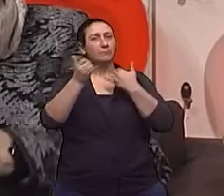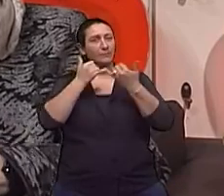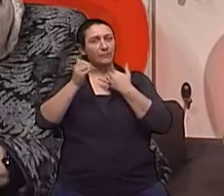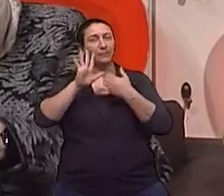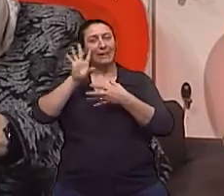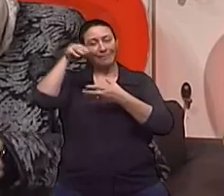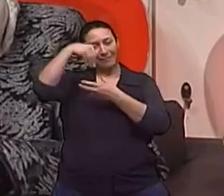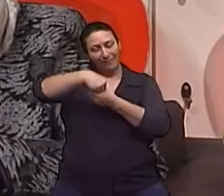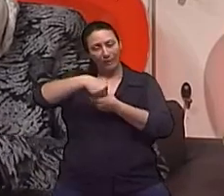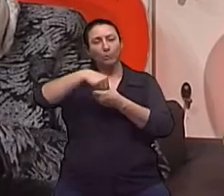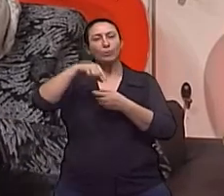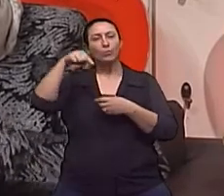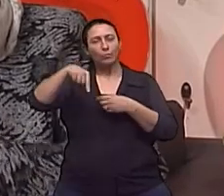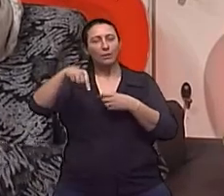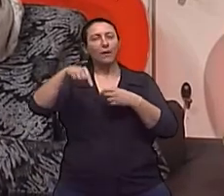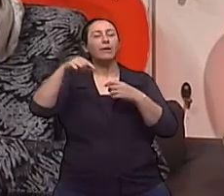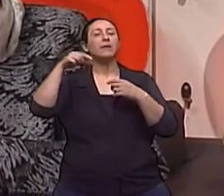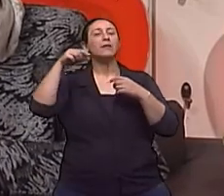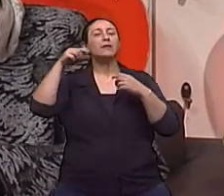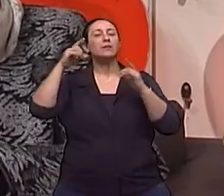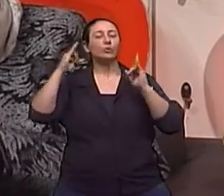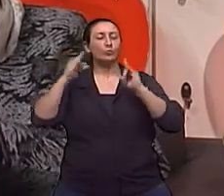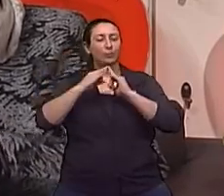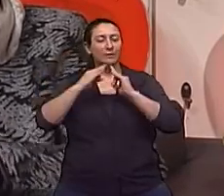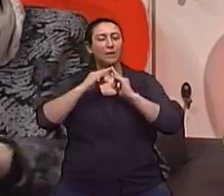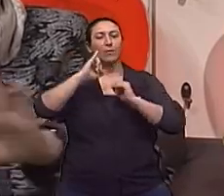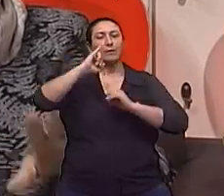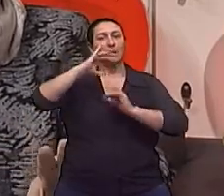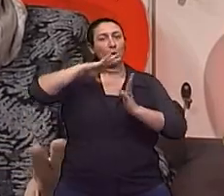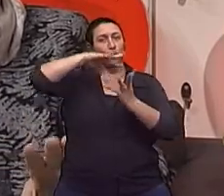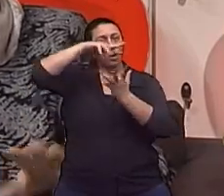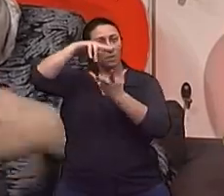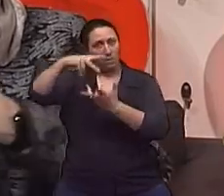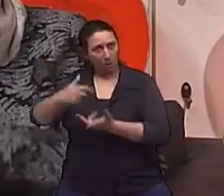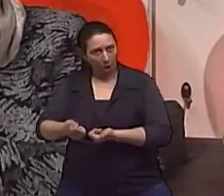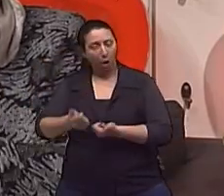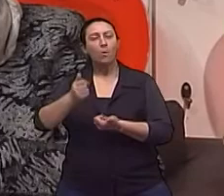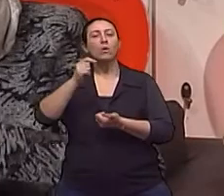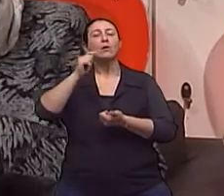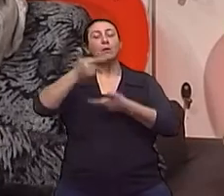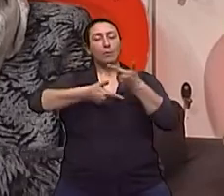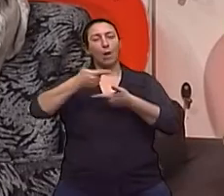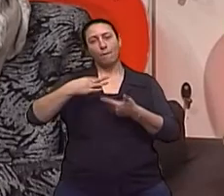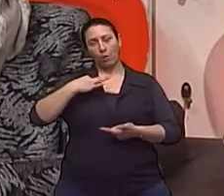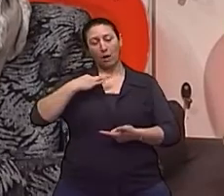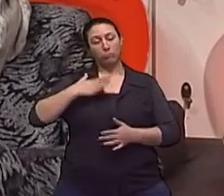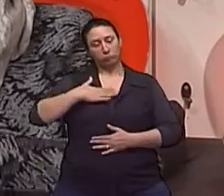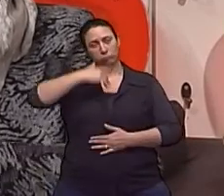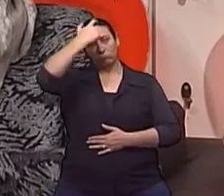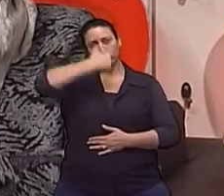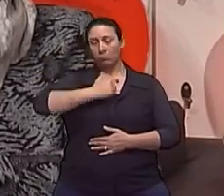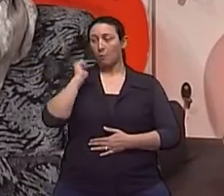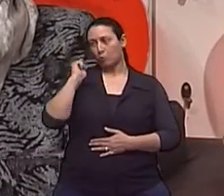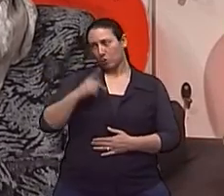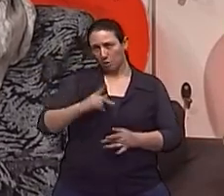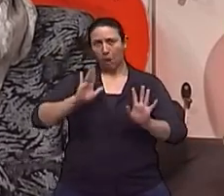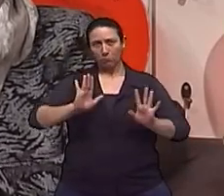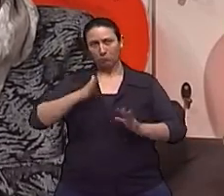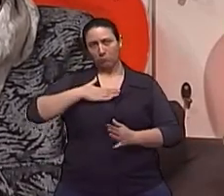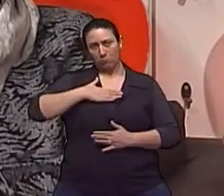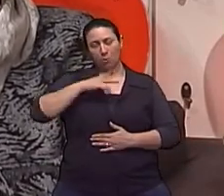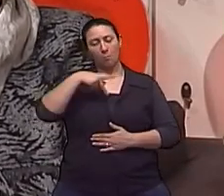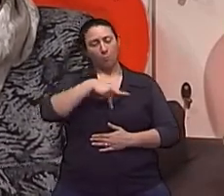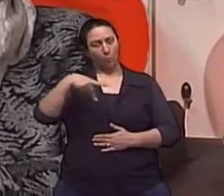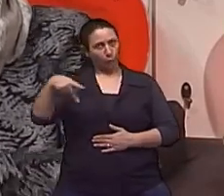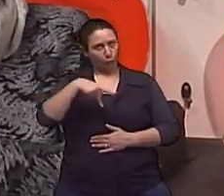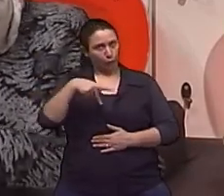trabalho e Associação internacional da programação existencial que trabalha só com voluntariado Eu por exemplo sua aposentada como professora da